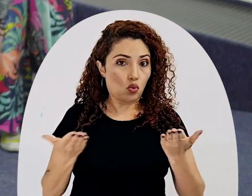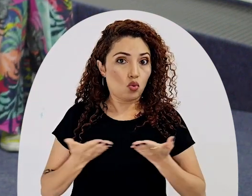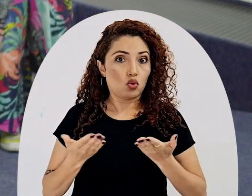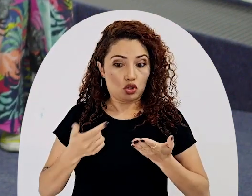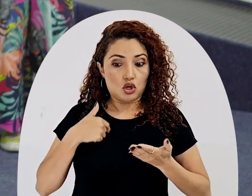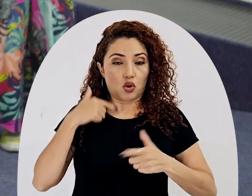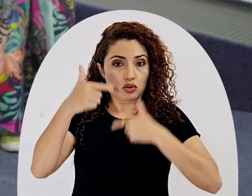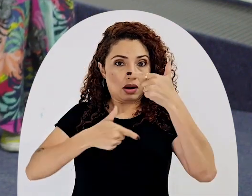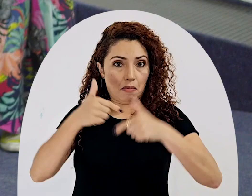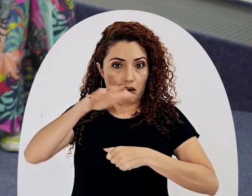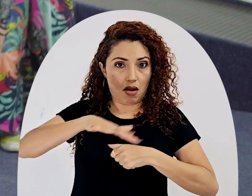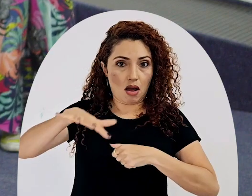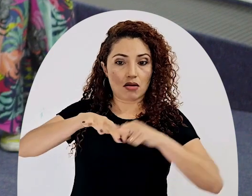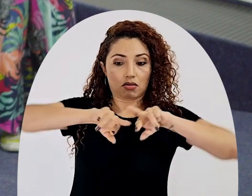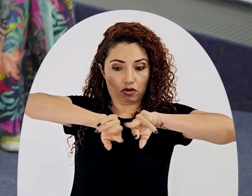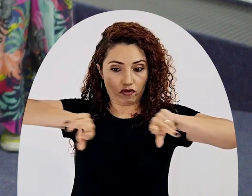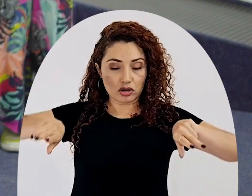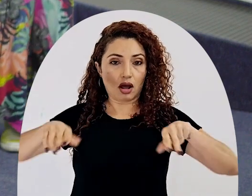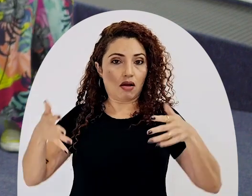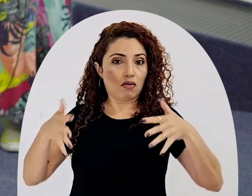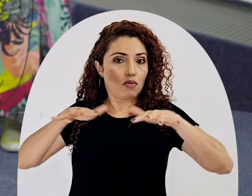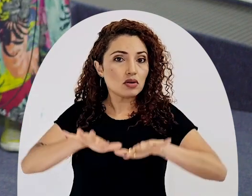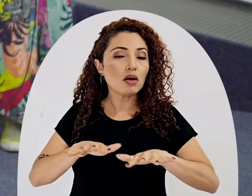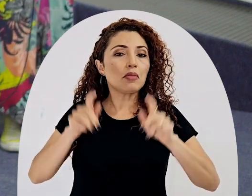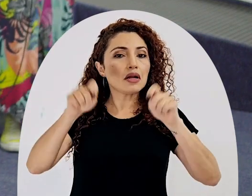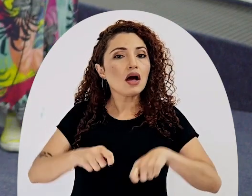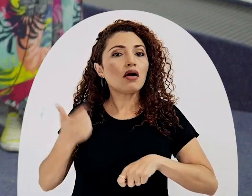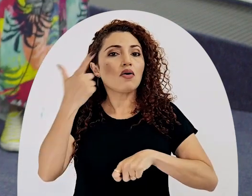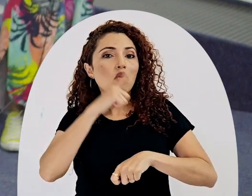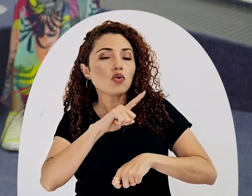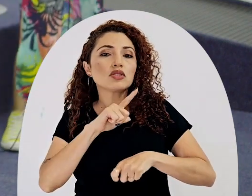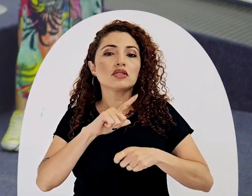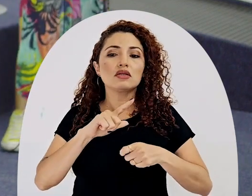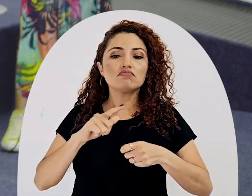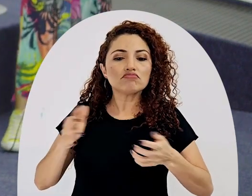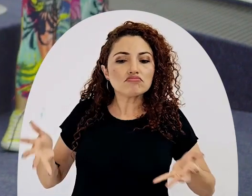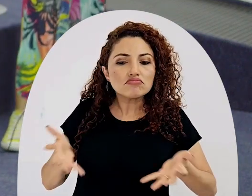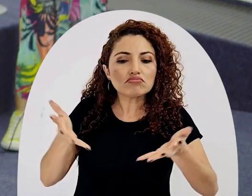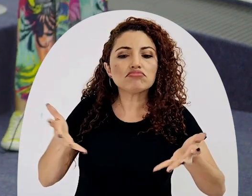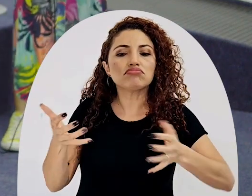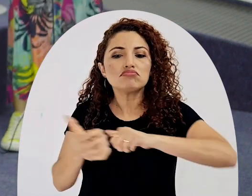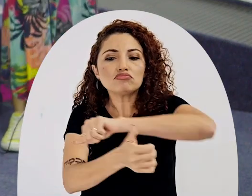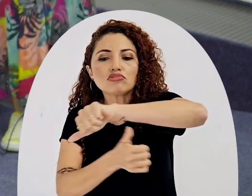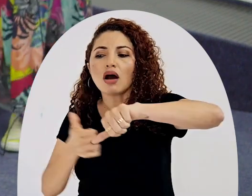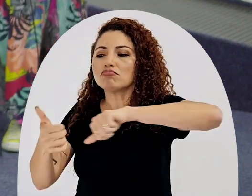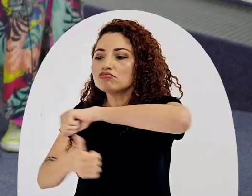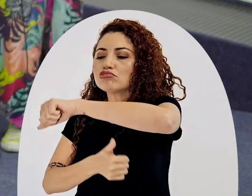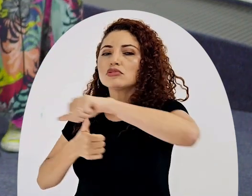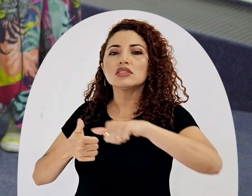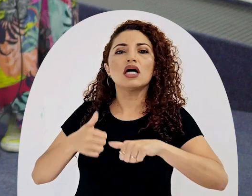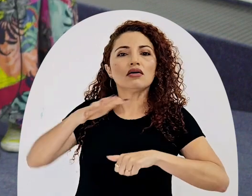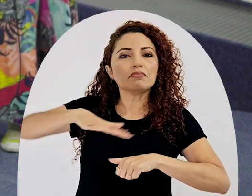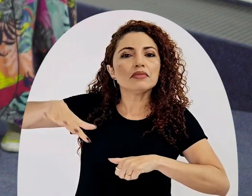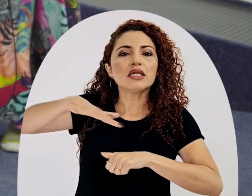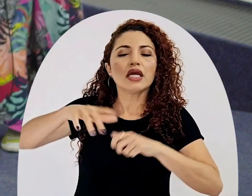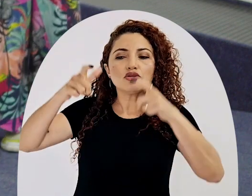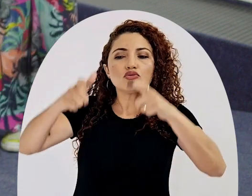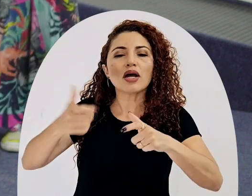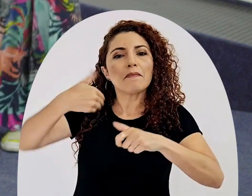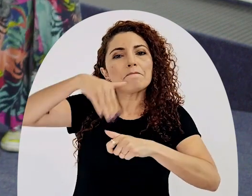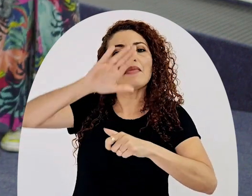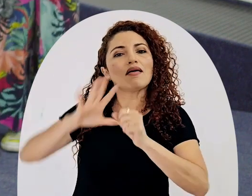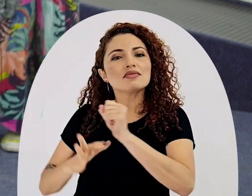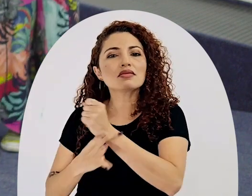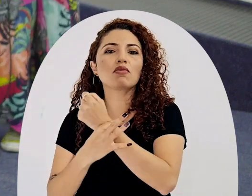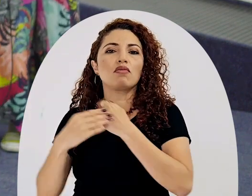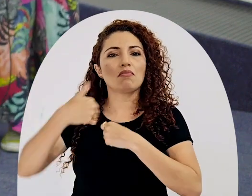e inclusão para conseguir transformar os ambientes, né, em lugares mais seguros, mais acolhedores para